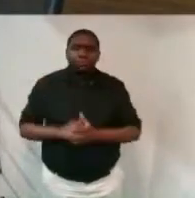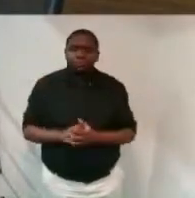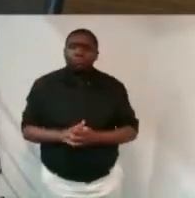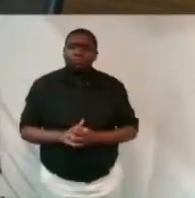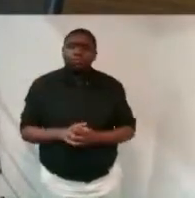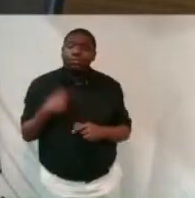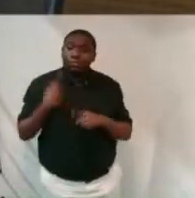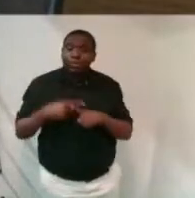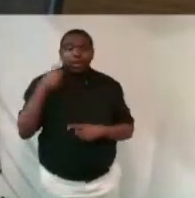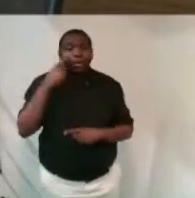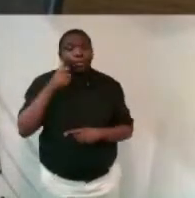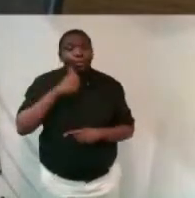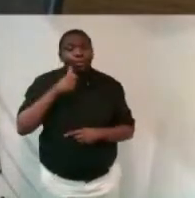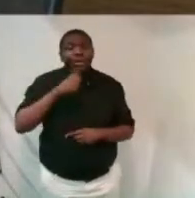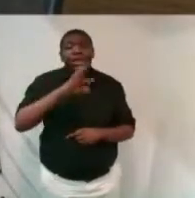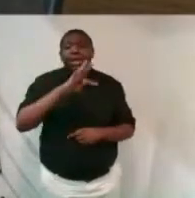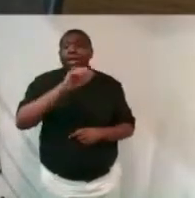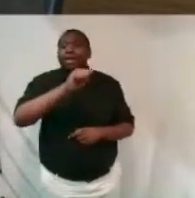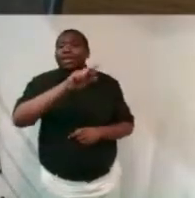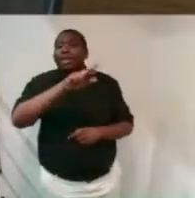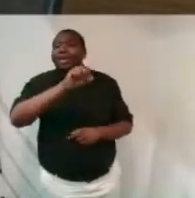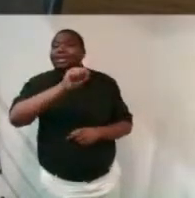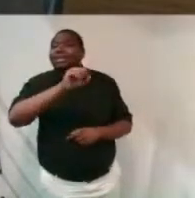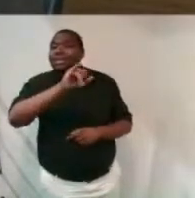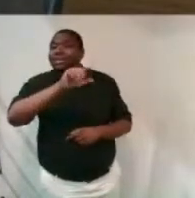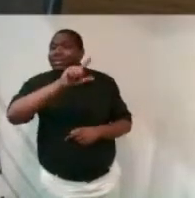porque a Tarsila é quem coordena,